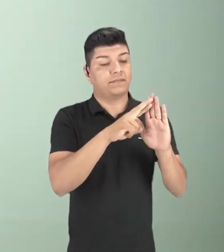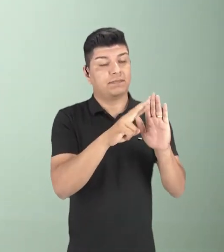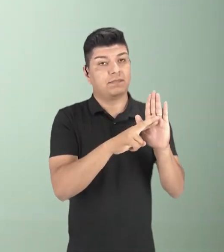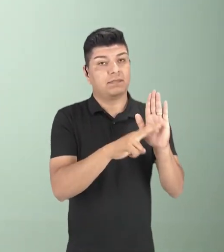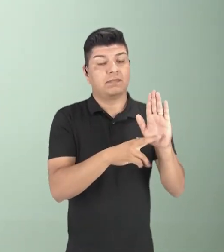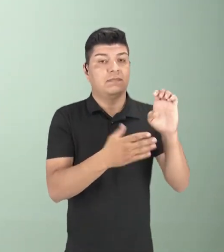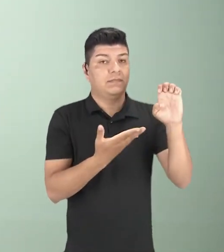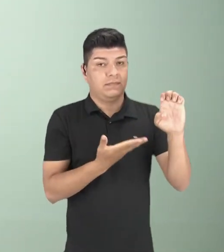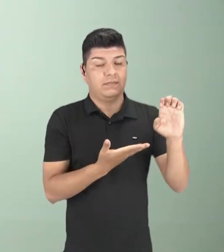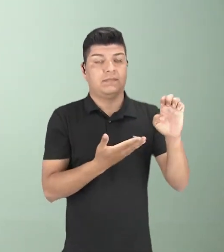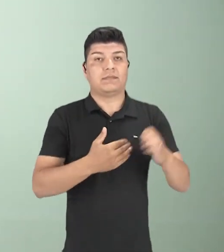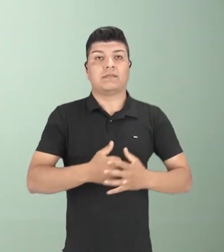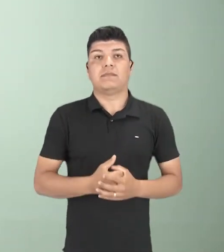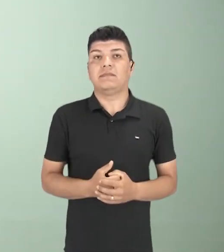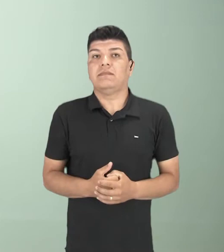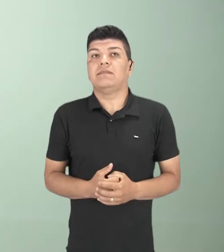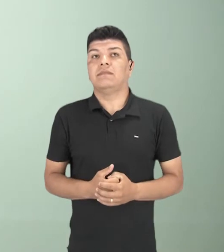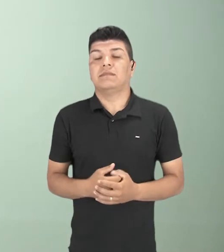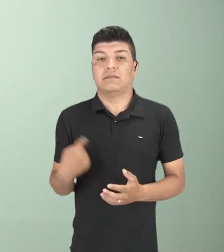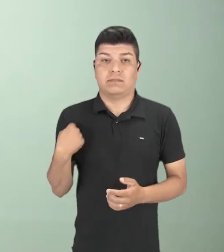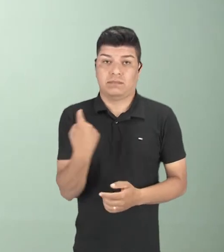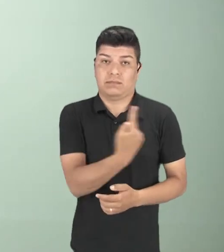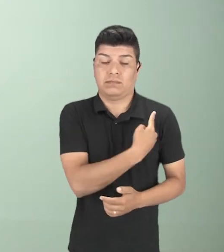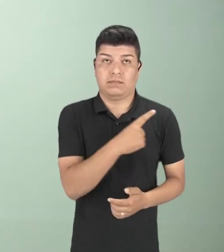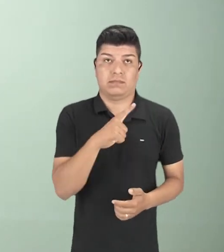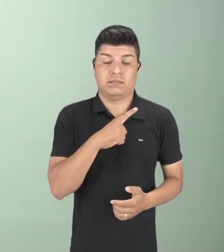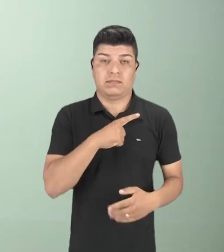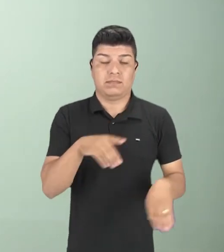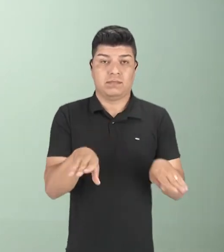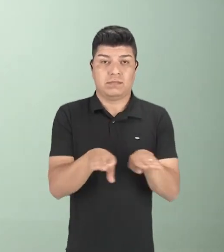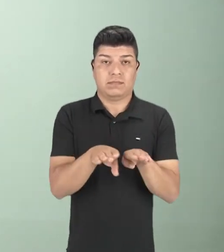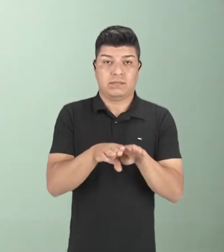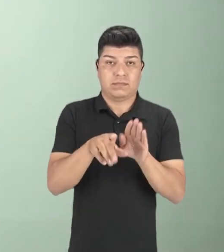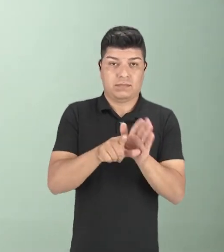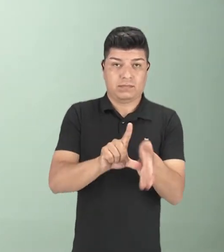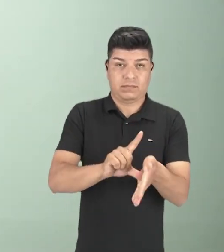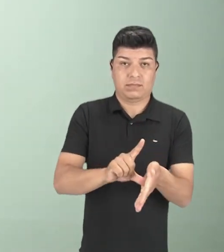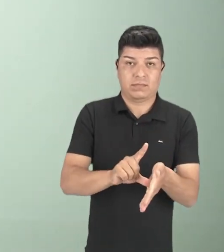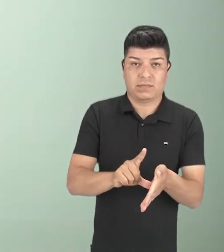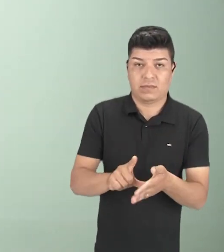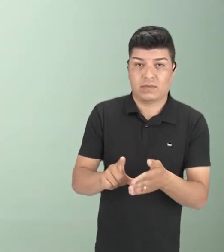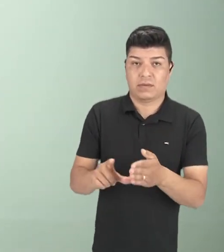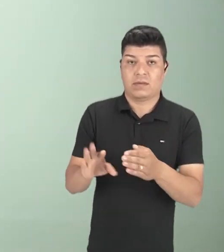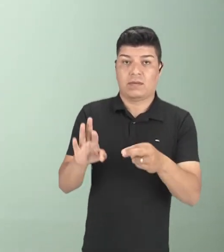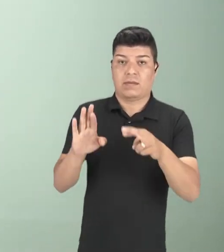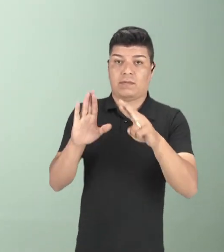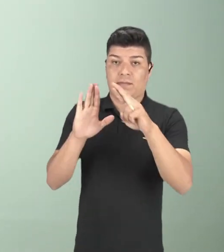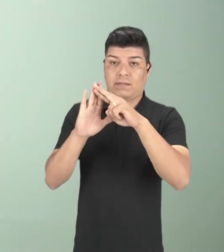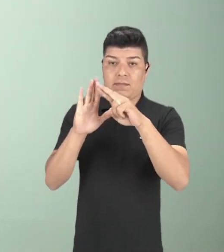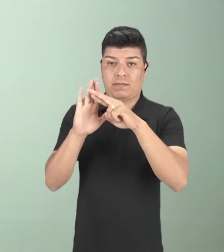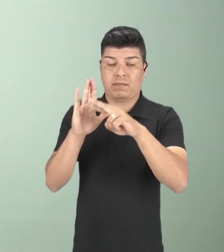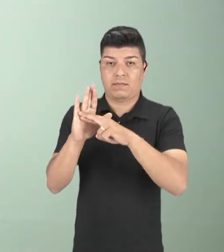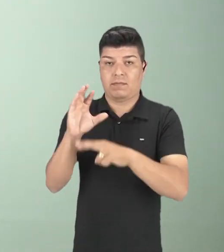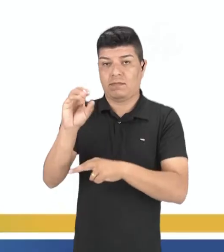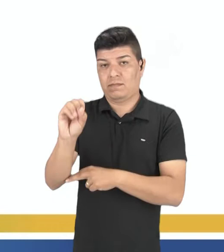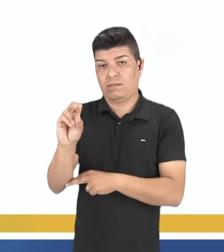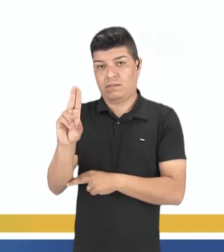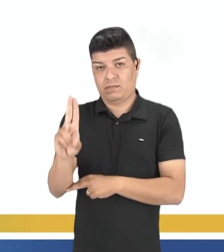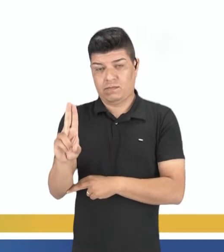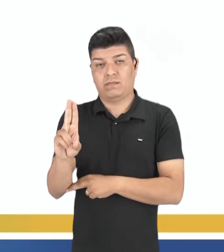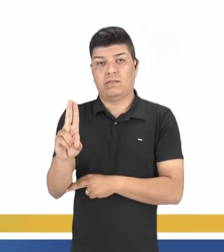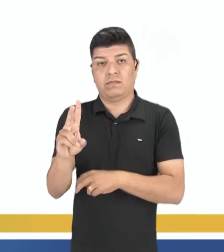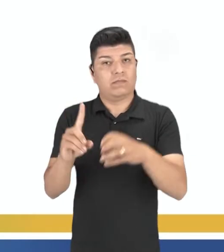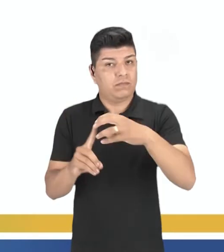do E. Né? Nós temos também, como eu disse anteriormente, a regra do OU. Nesse momento, esses eventos